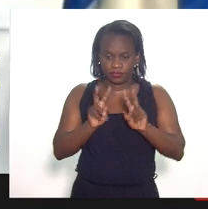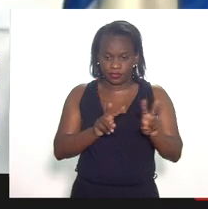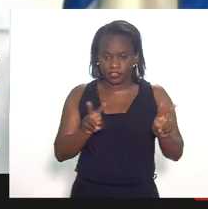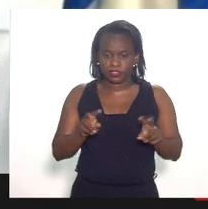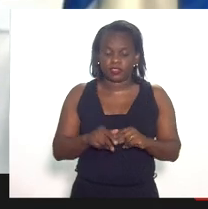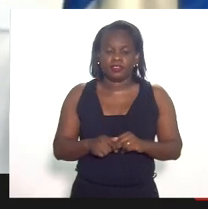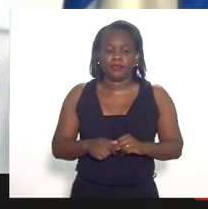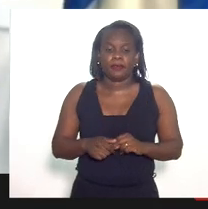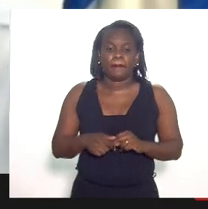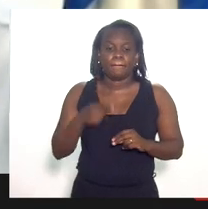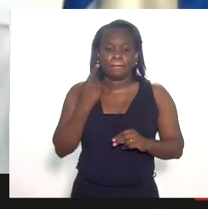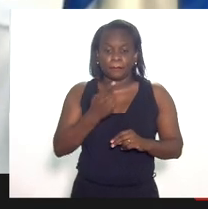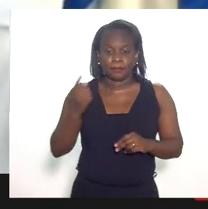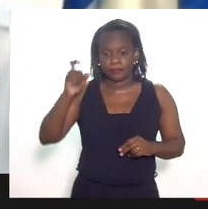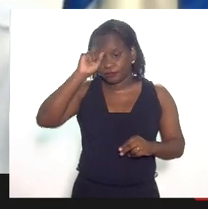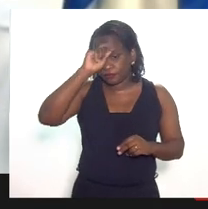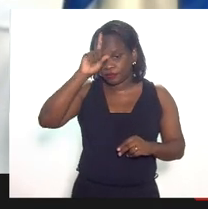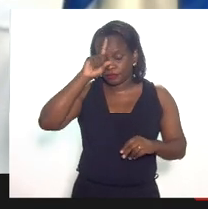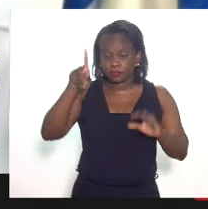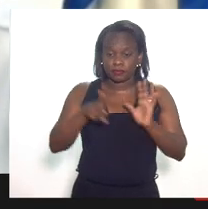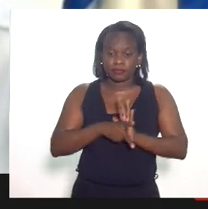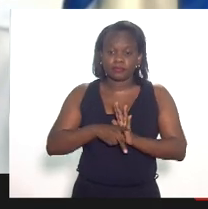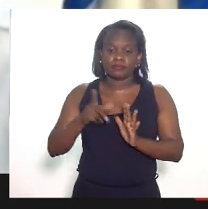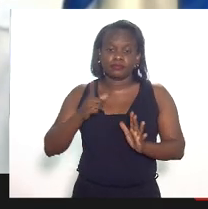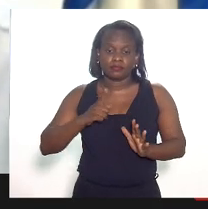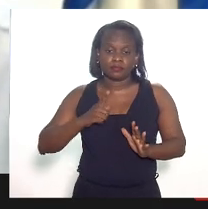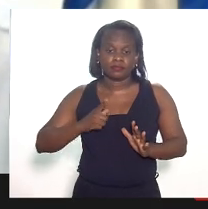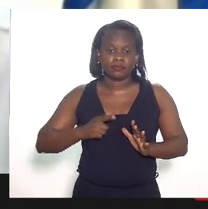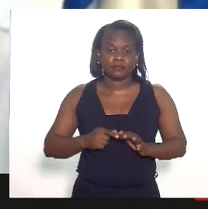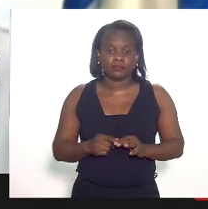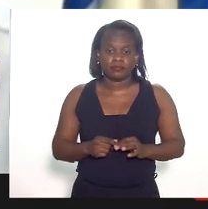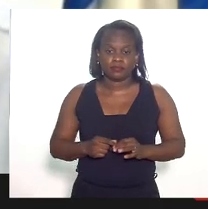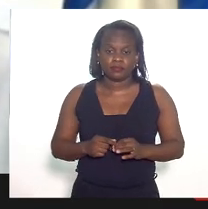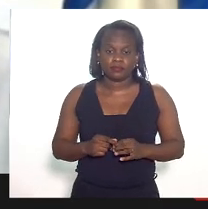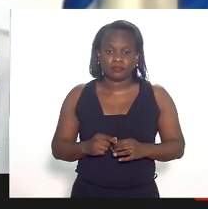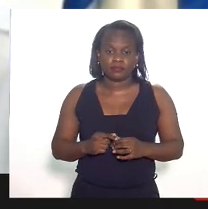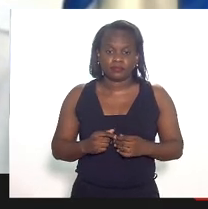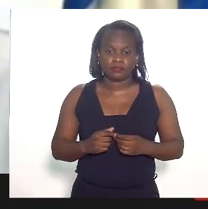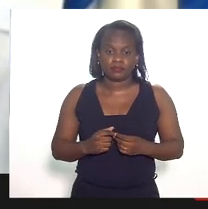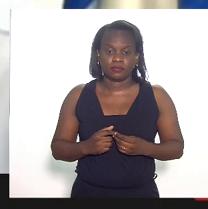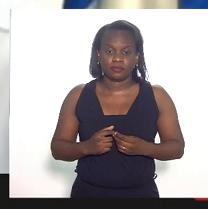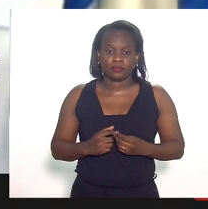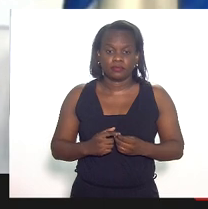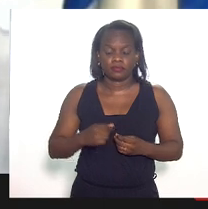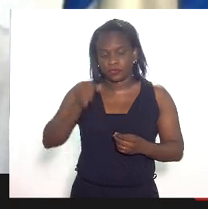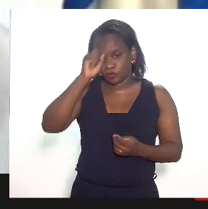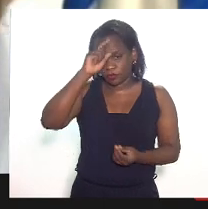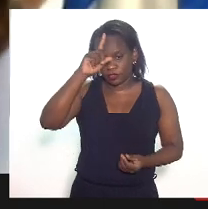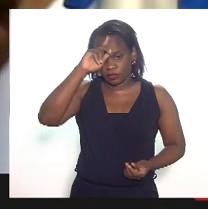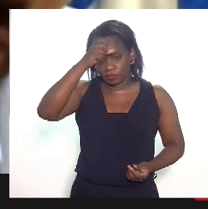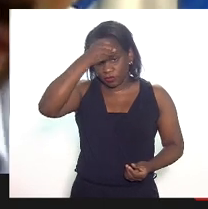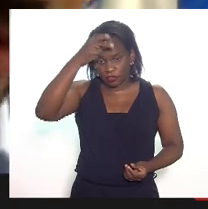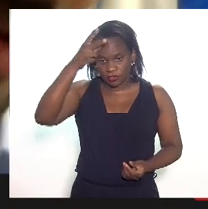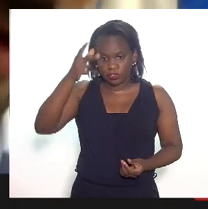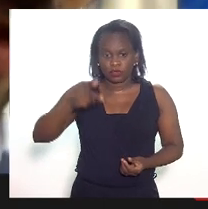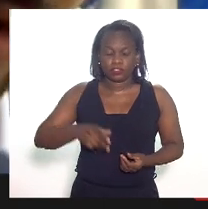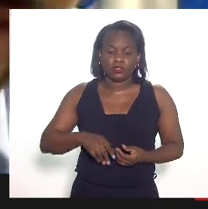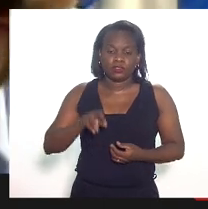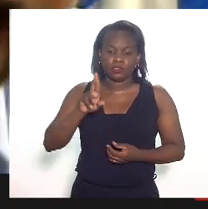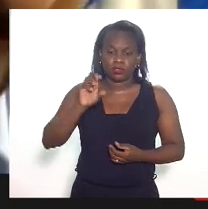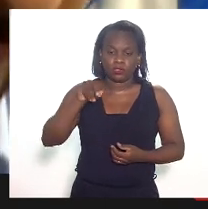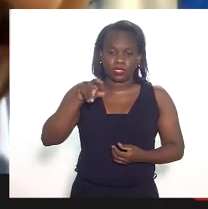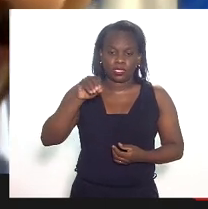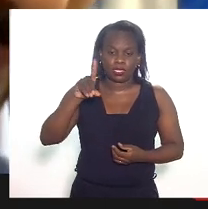a situação de cada hospital da rede. Vou pegar aqui um hospital municipal, que é o Hospital Ronaldo